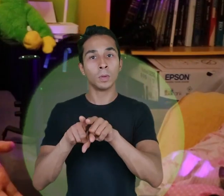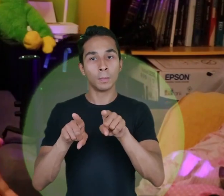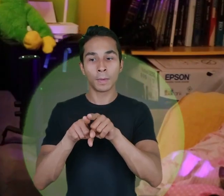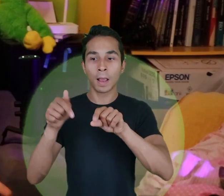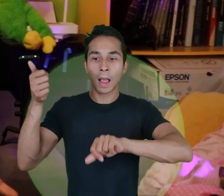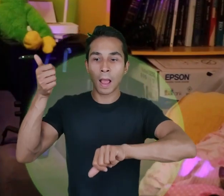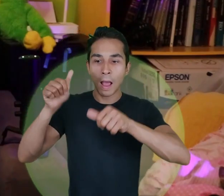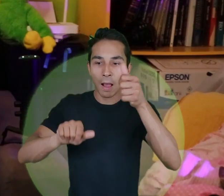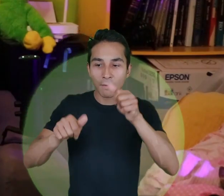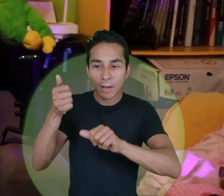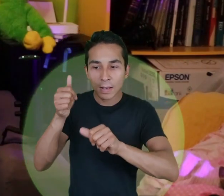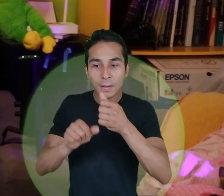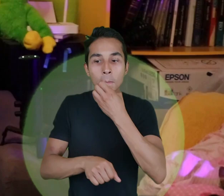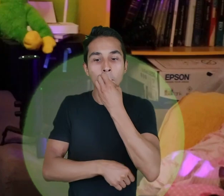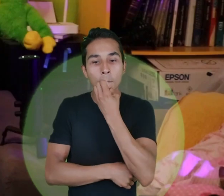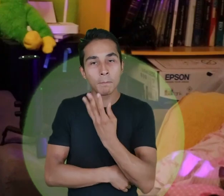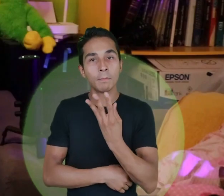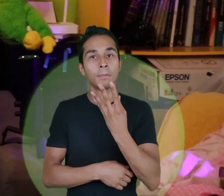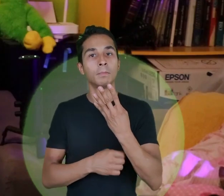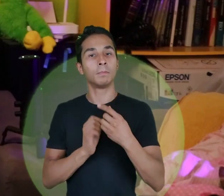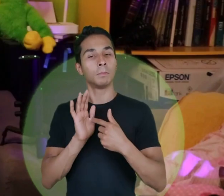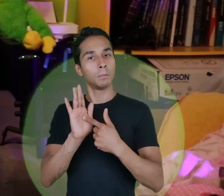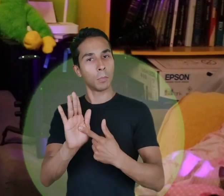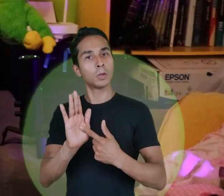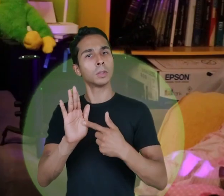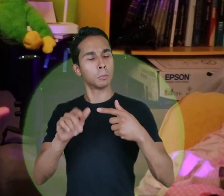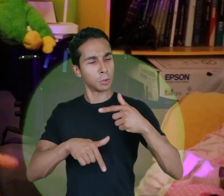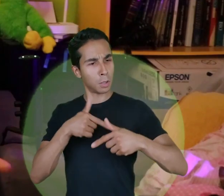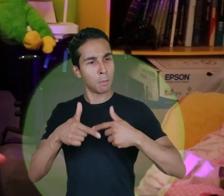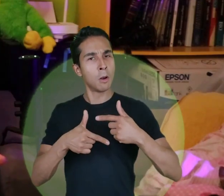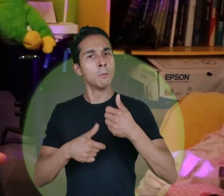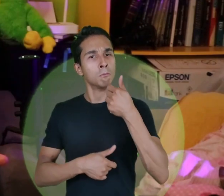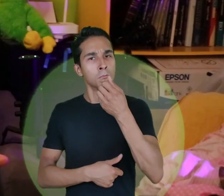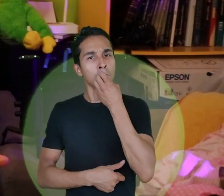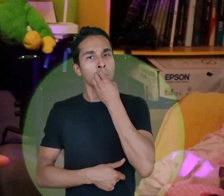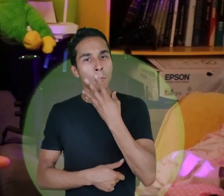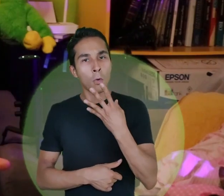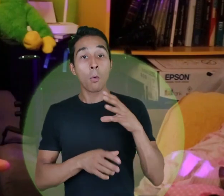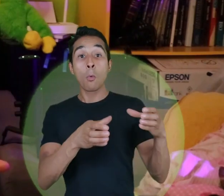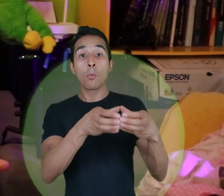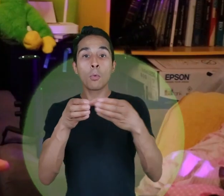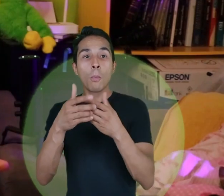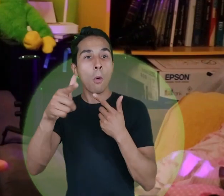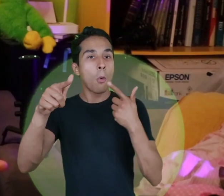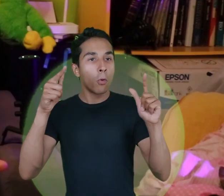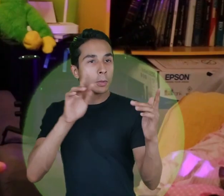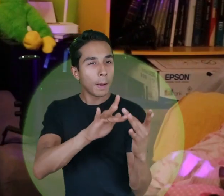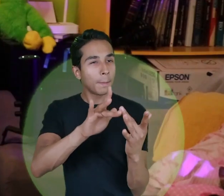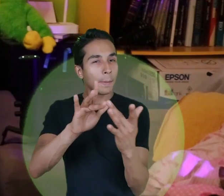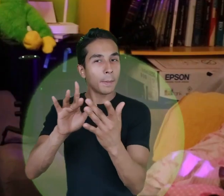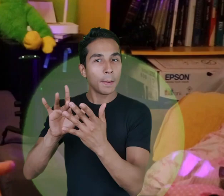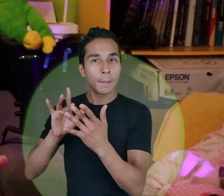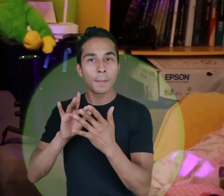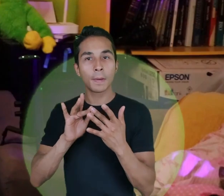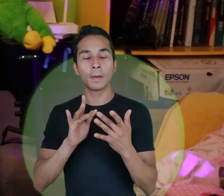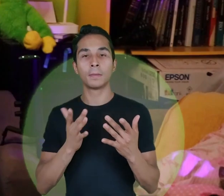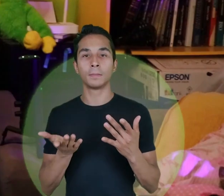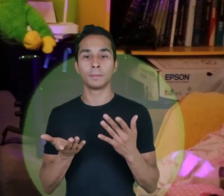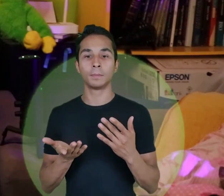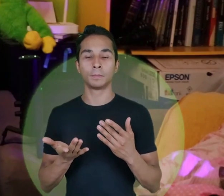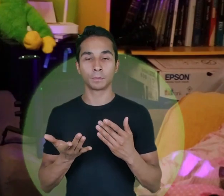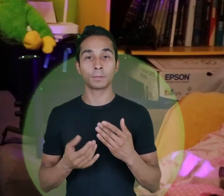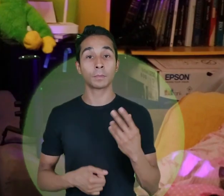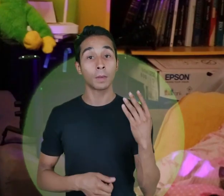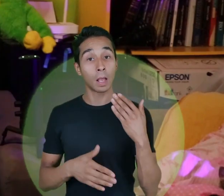bem avaliado numa banca, você, tipo assim, ter conexões com outros grupos, enfim, fortalecer aí as